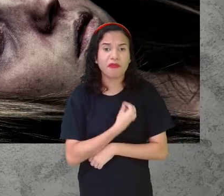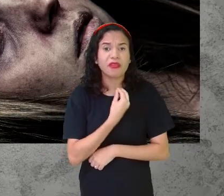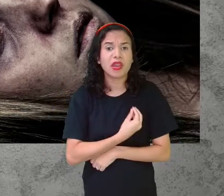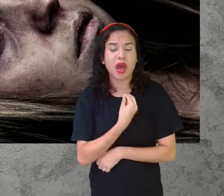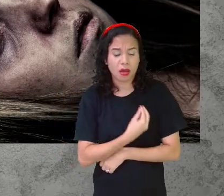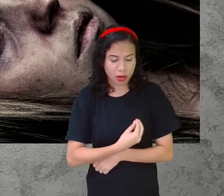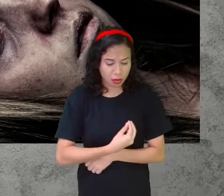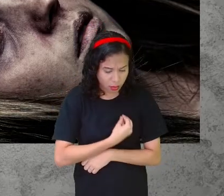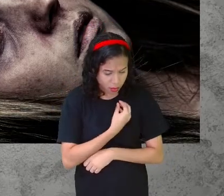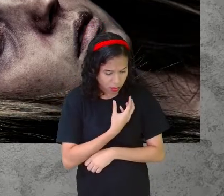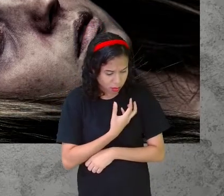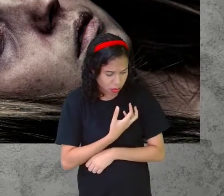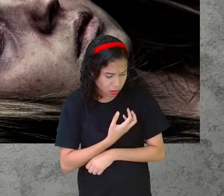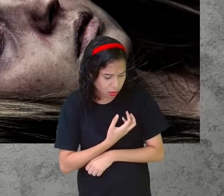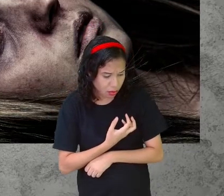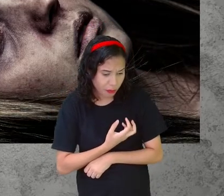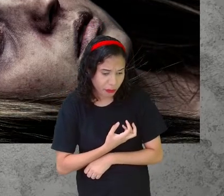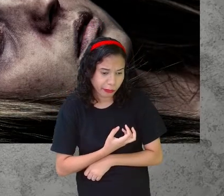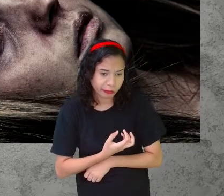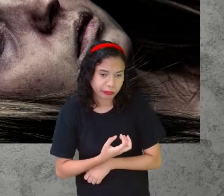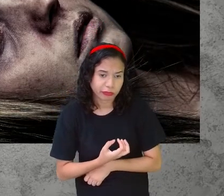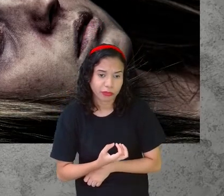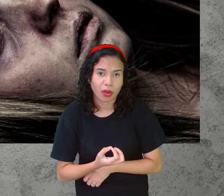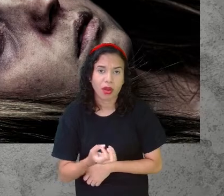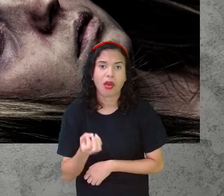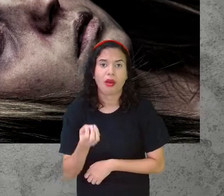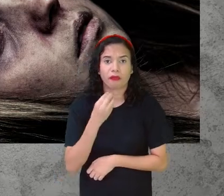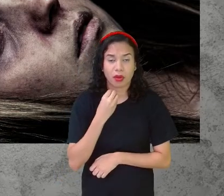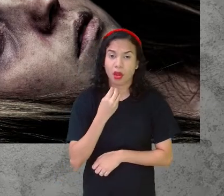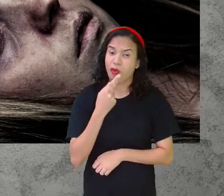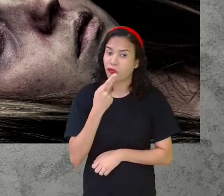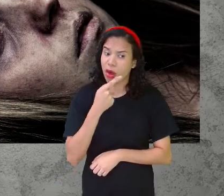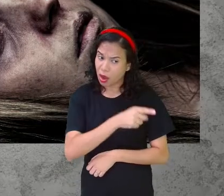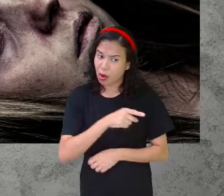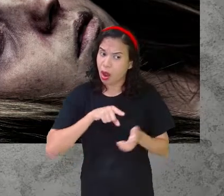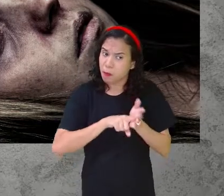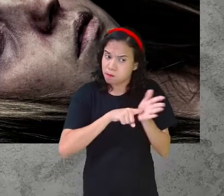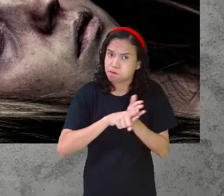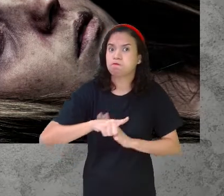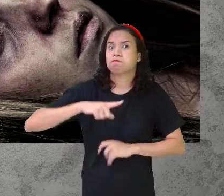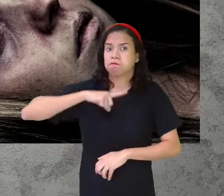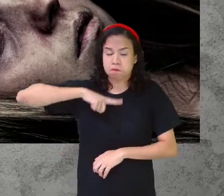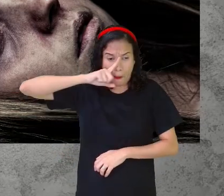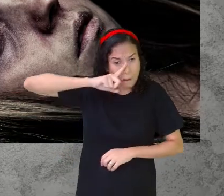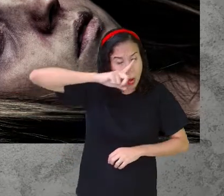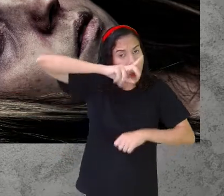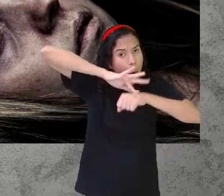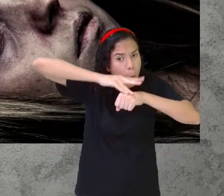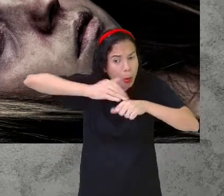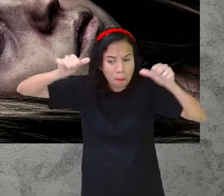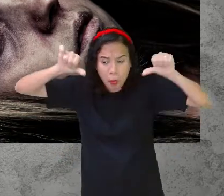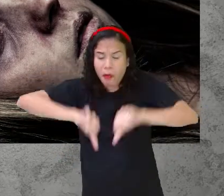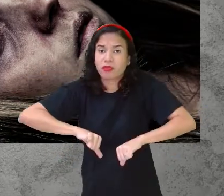se acabava lentamente. Diziam que era um caso gravíssimo. Jordão